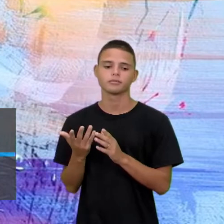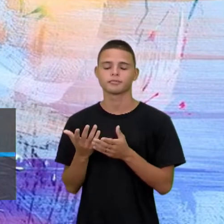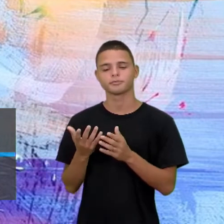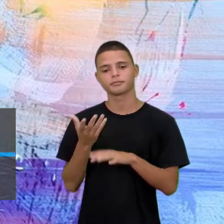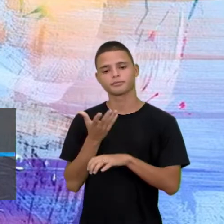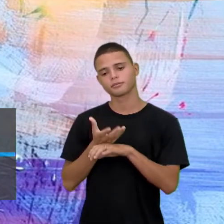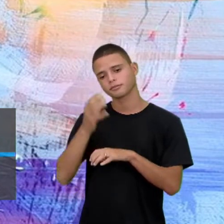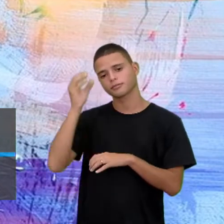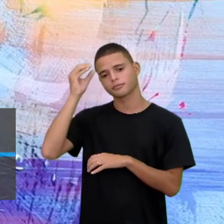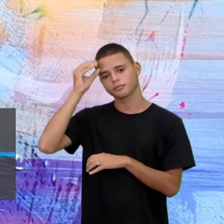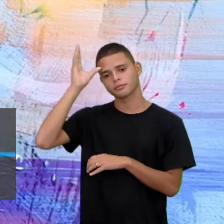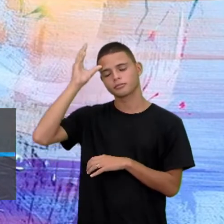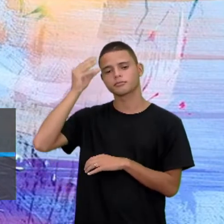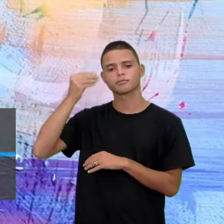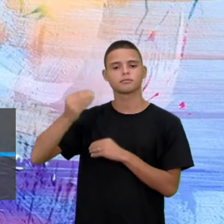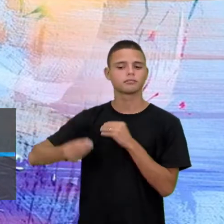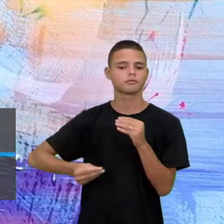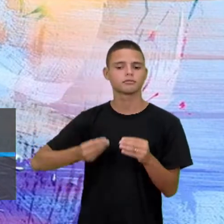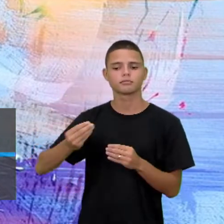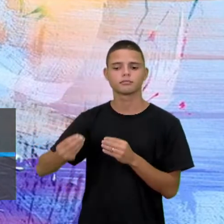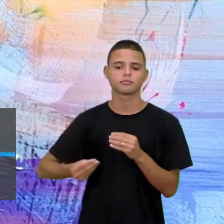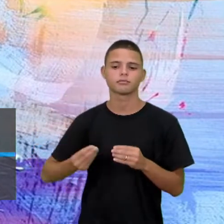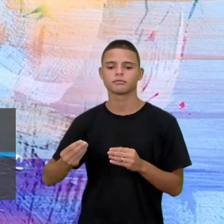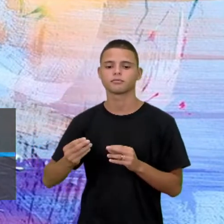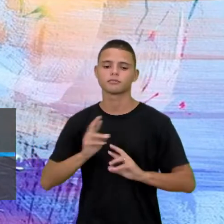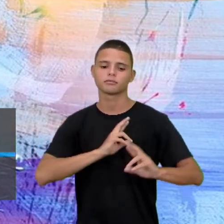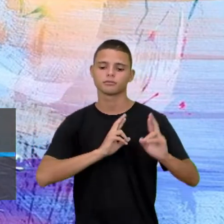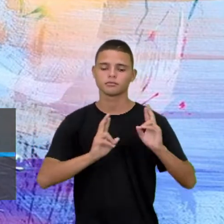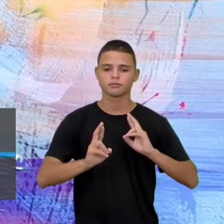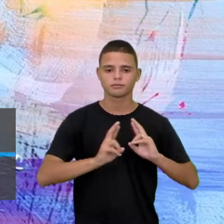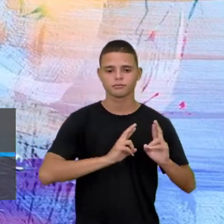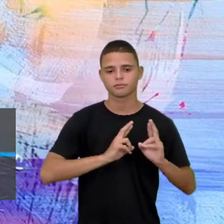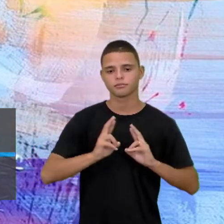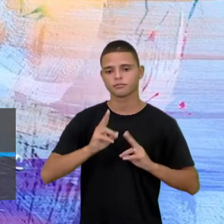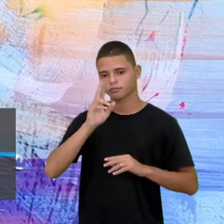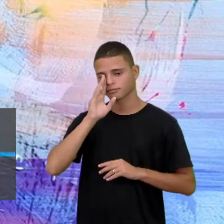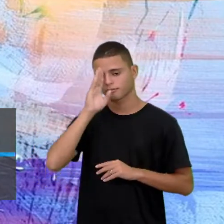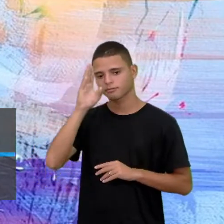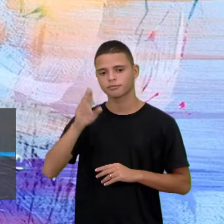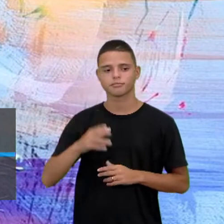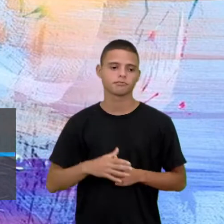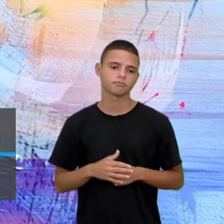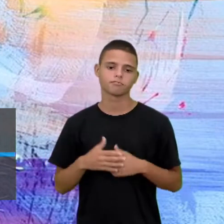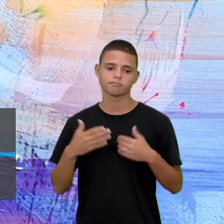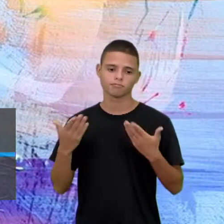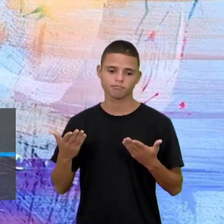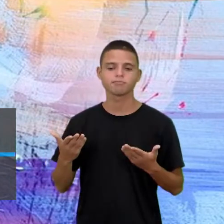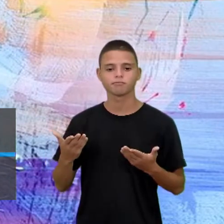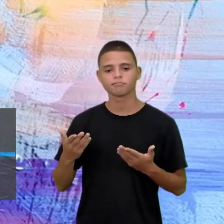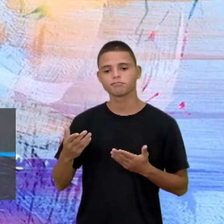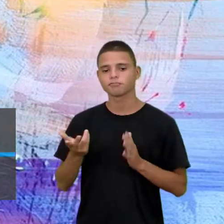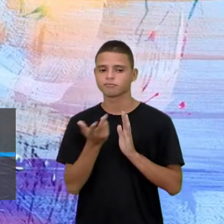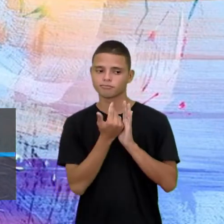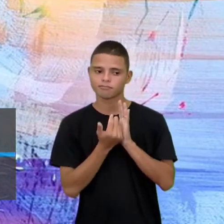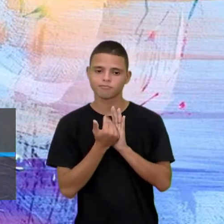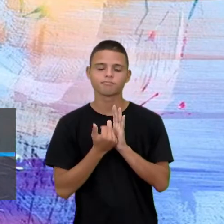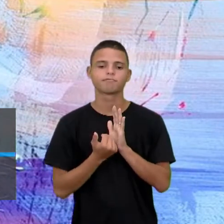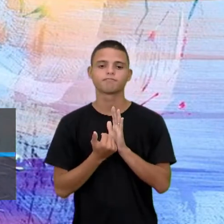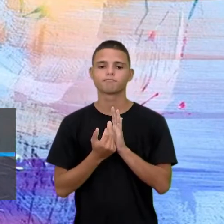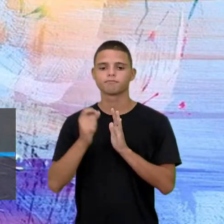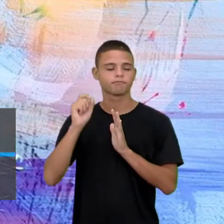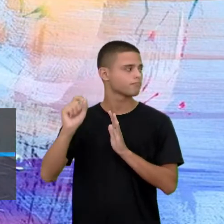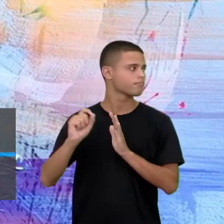conhecimento? Que propostas eu trago com relação à minha intencionalidade? Claro que quando a gente fala de design, a gente está